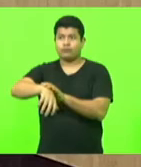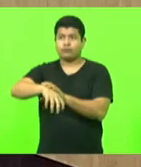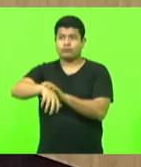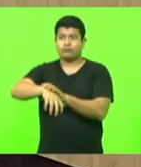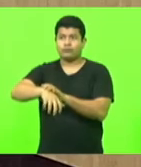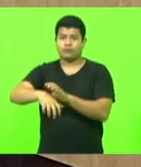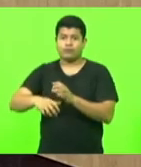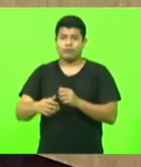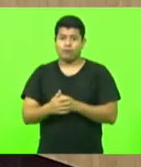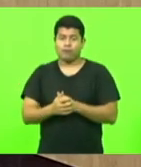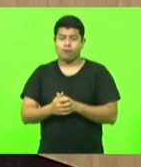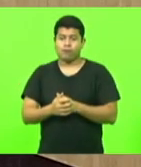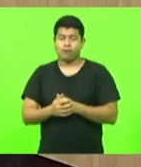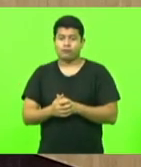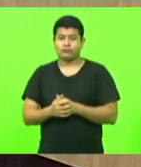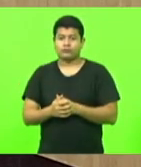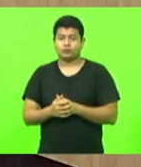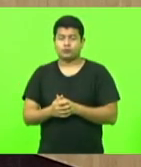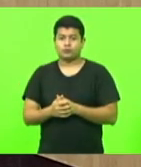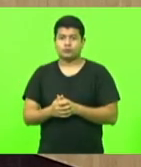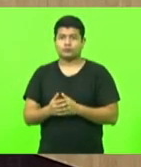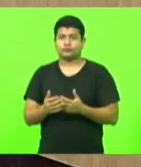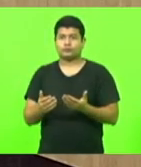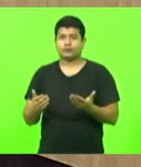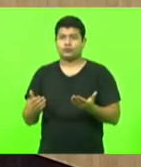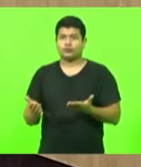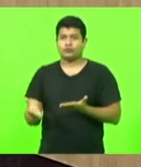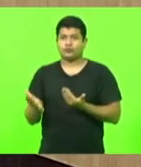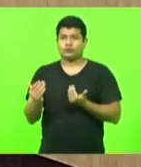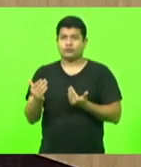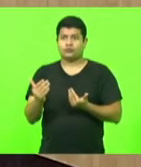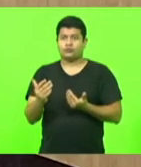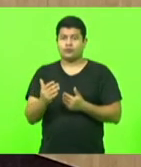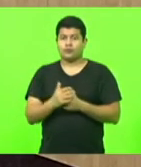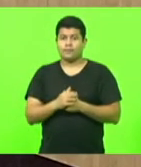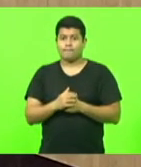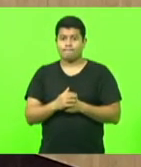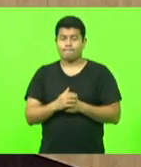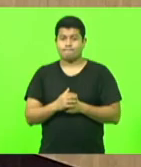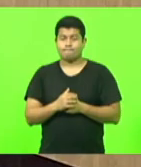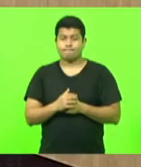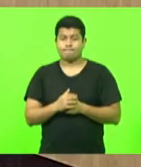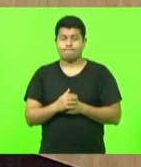dos jovens catarinenses do Parlamento, edição do programa Parlamento Jovem Catarinense.